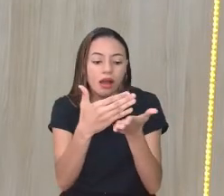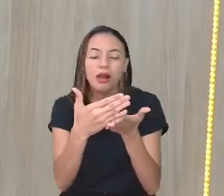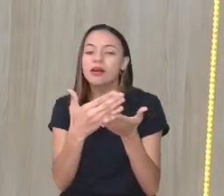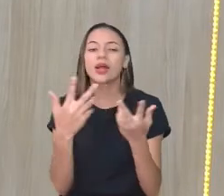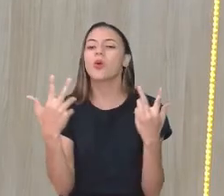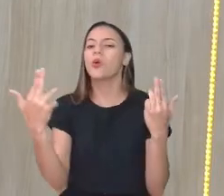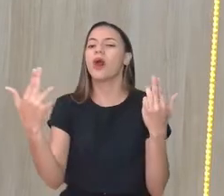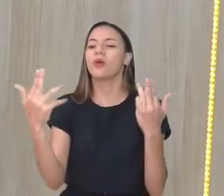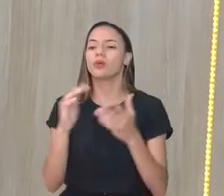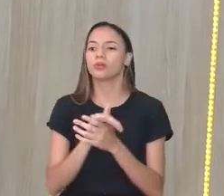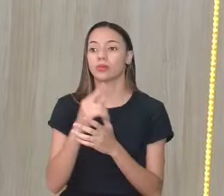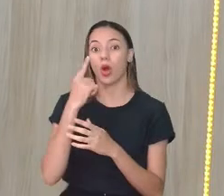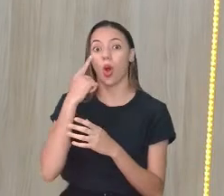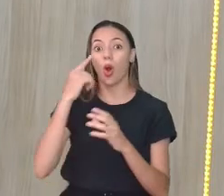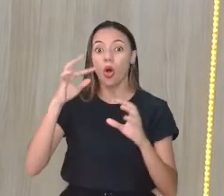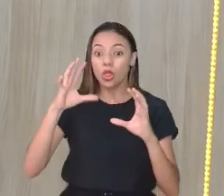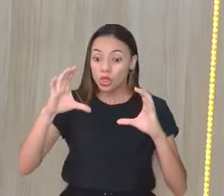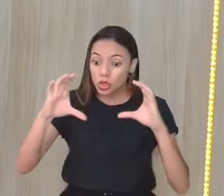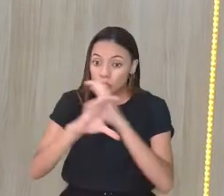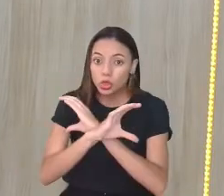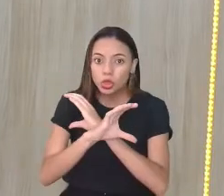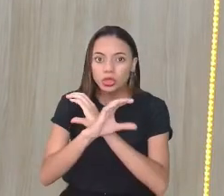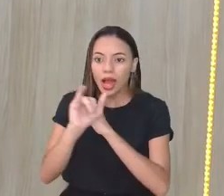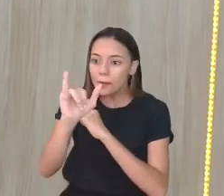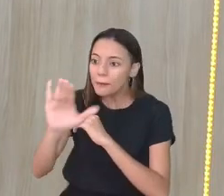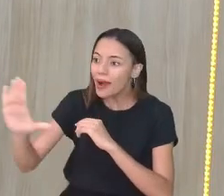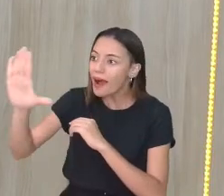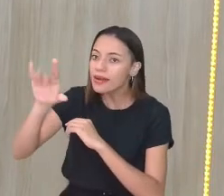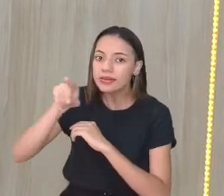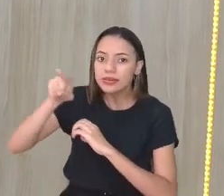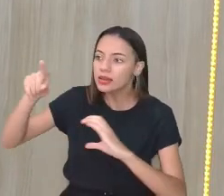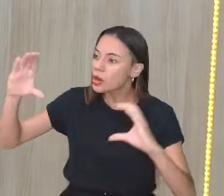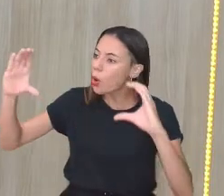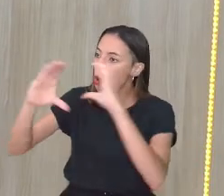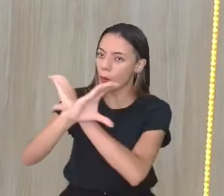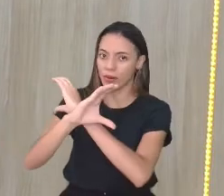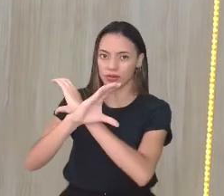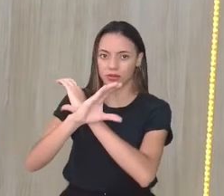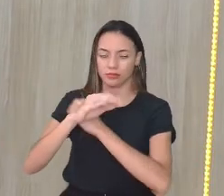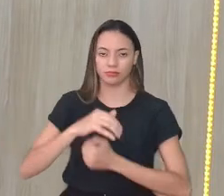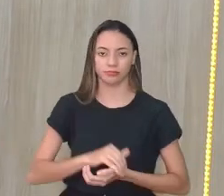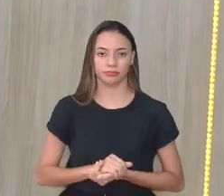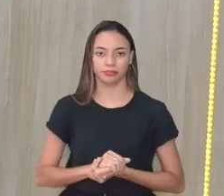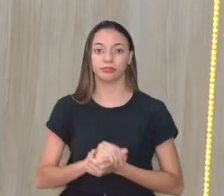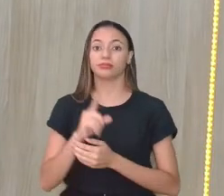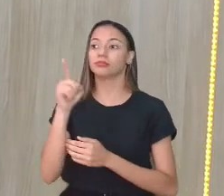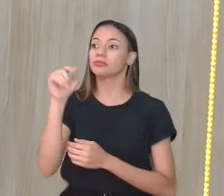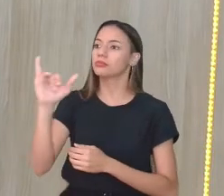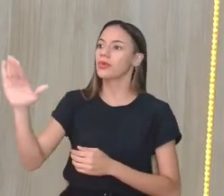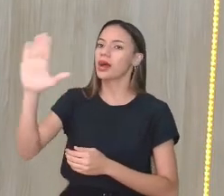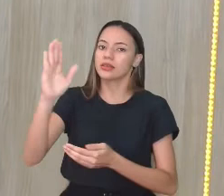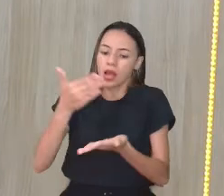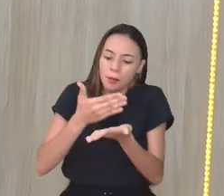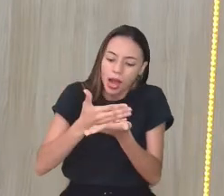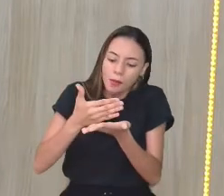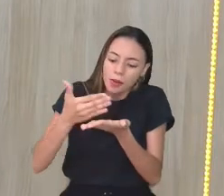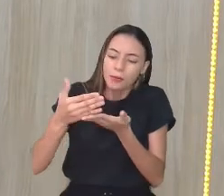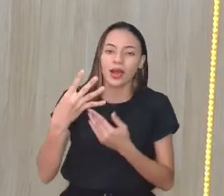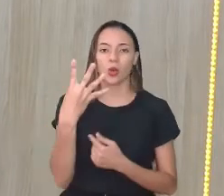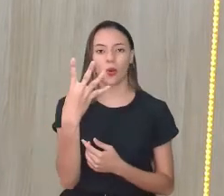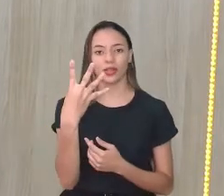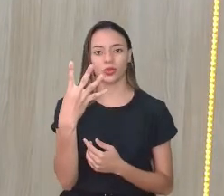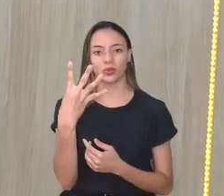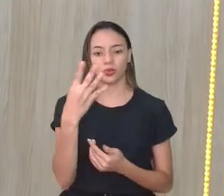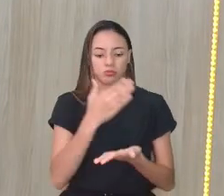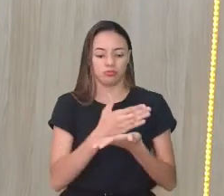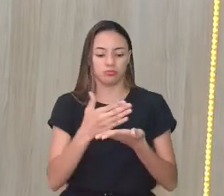está fazendo referência à figura toda, né? Então, a figura toda foi dividida em 4 partes.